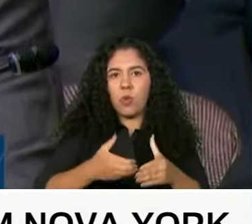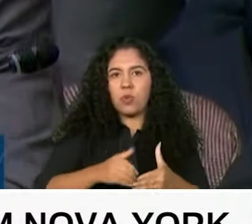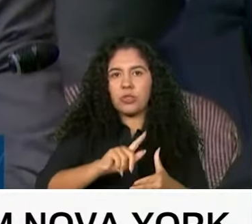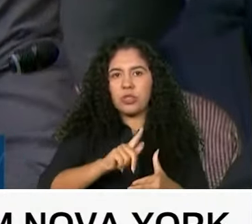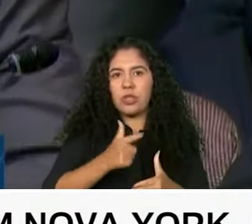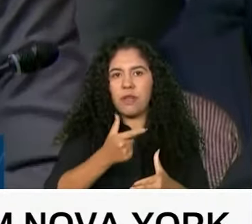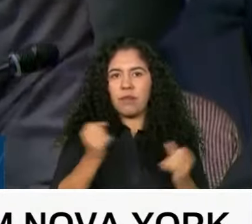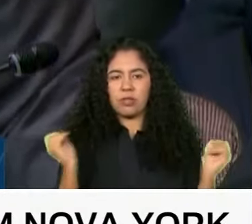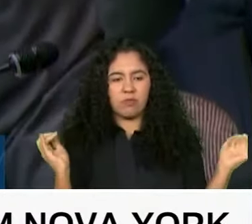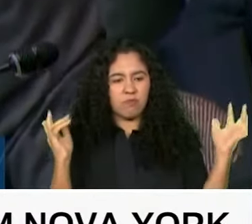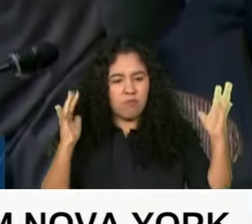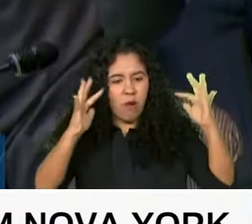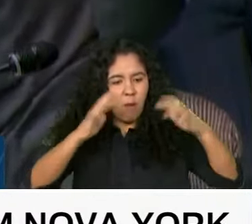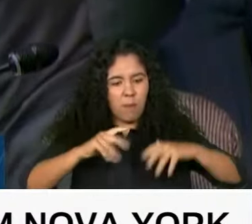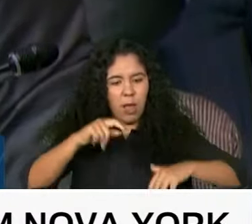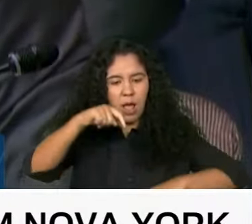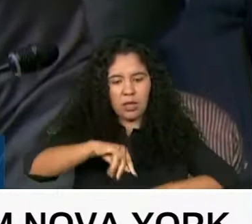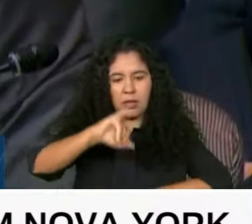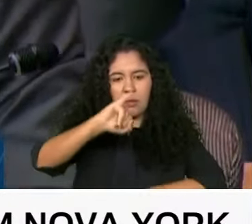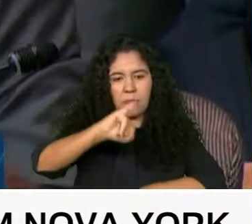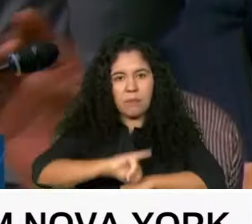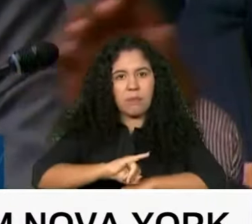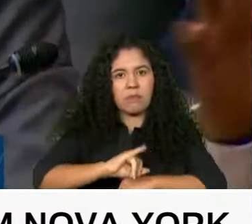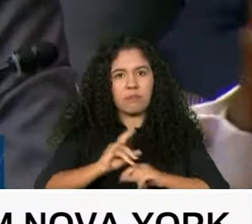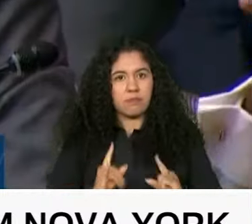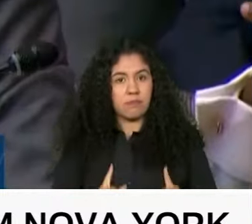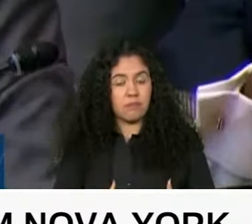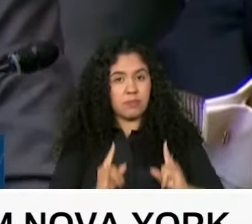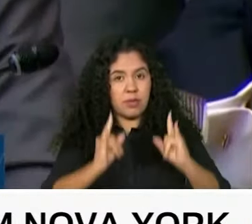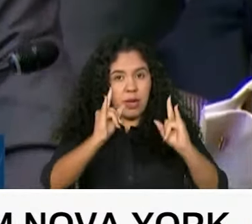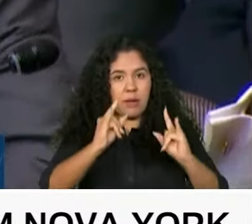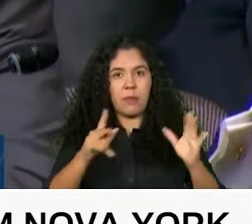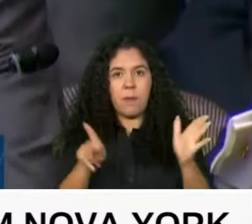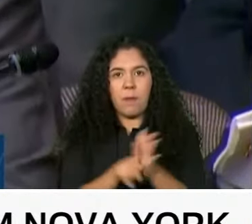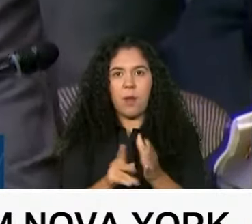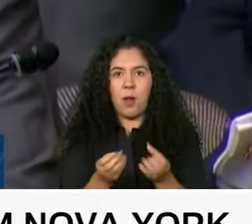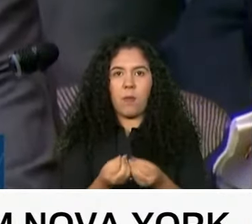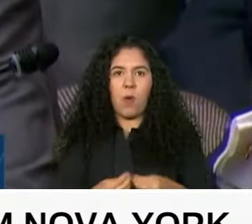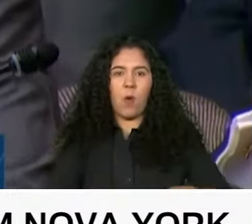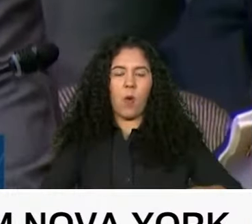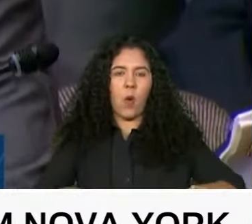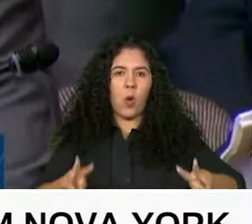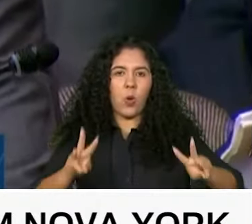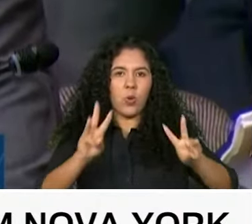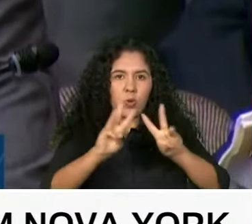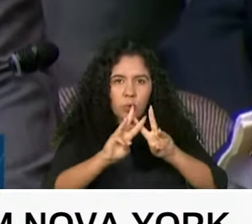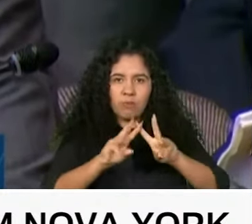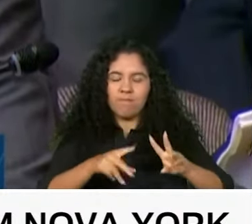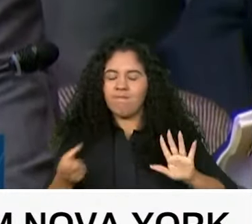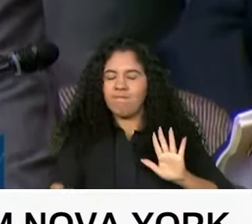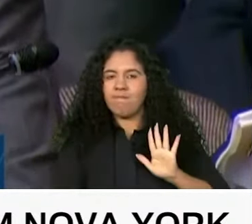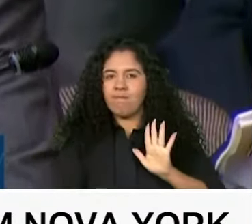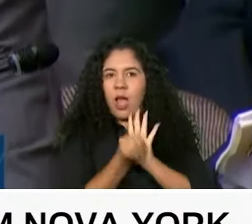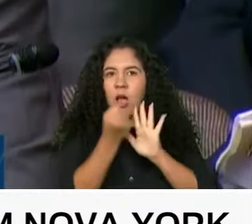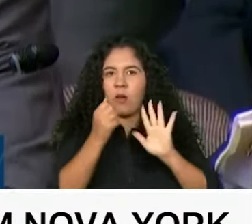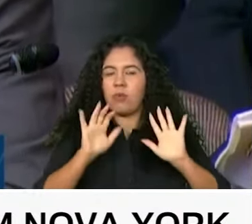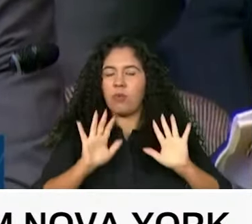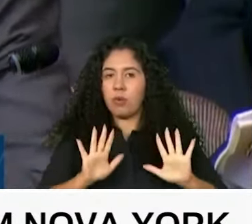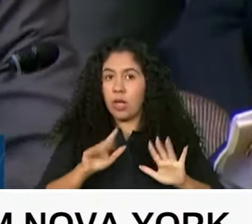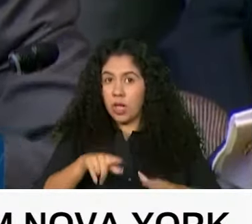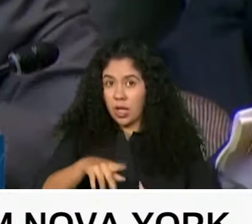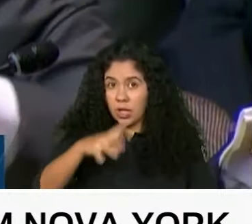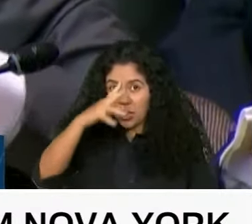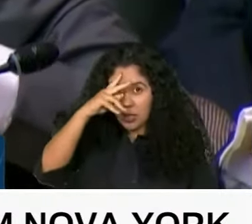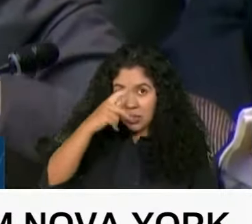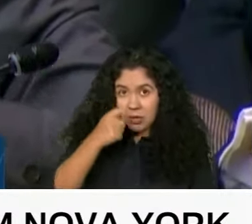Nova York o presidente tá desde sábado para participar da assembleia geral E ele disse o seguinte vou abrir aspas paraa fala do presidente Lula